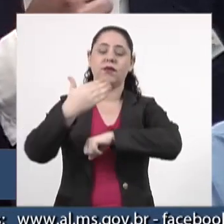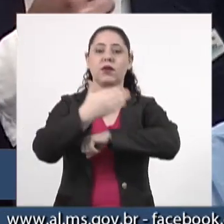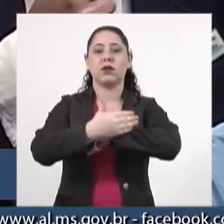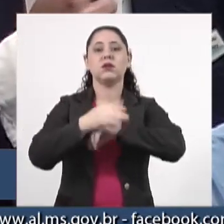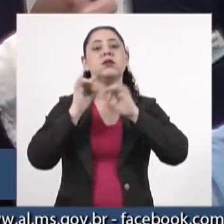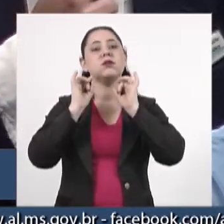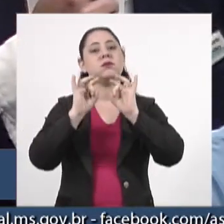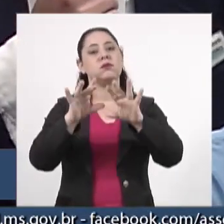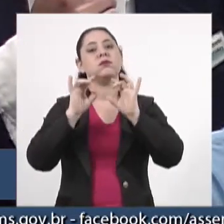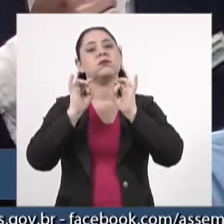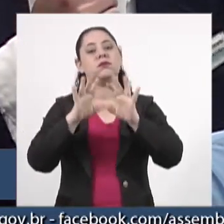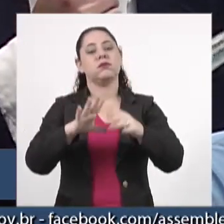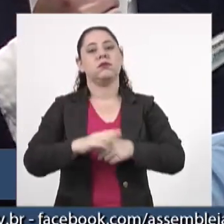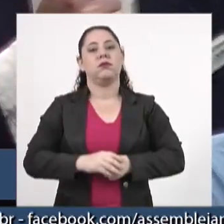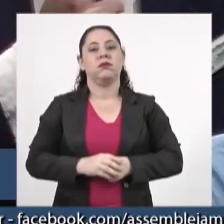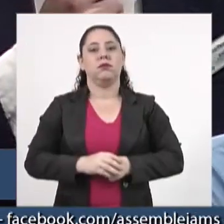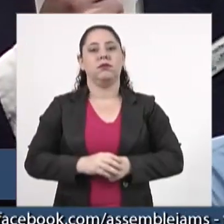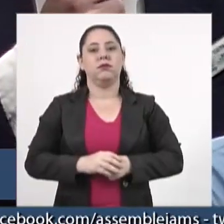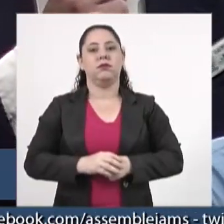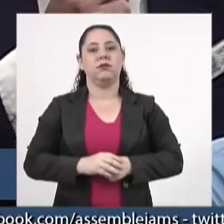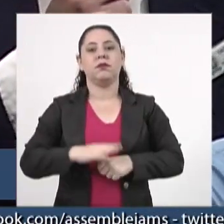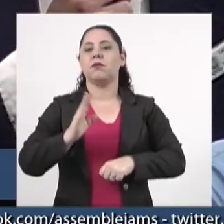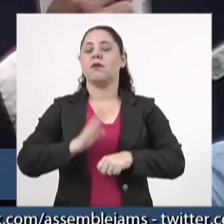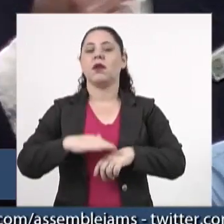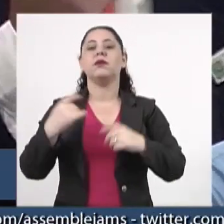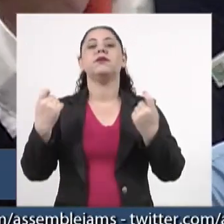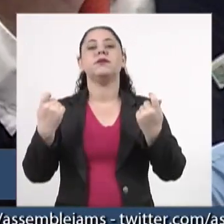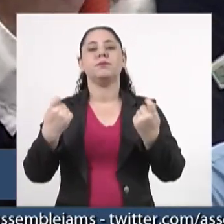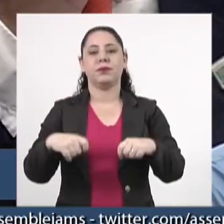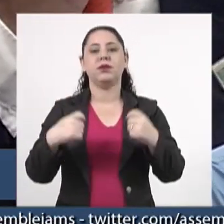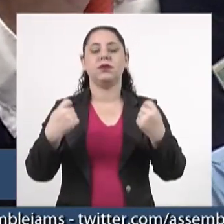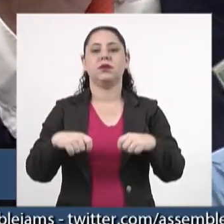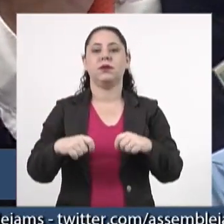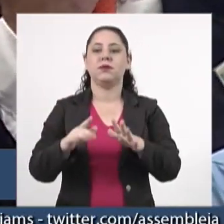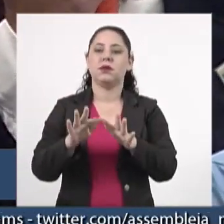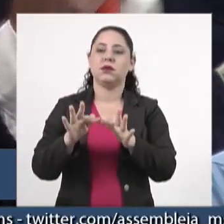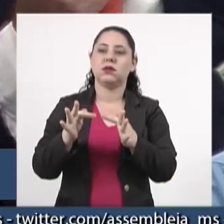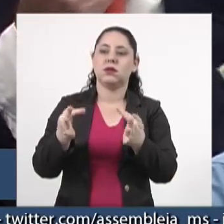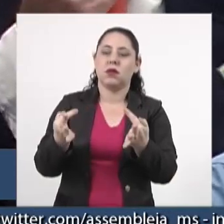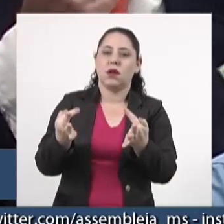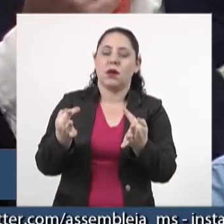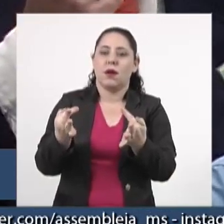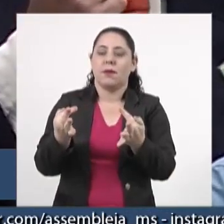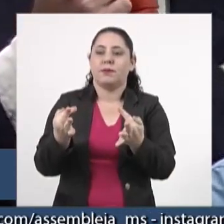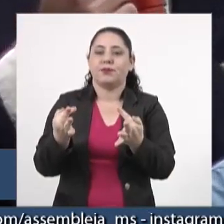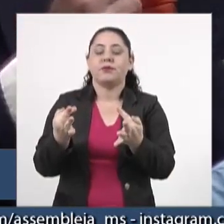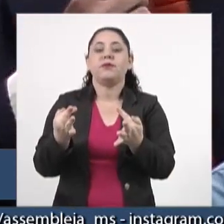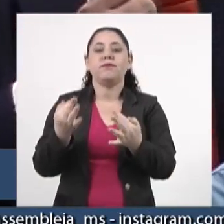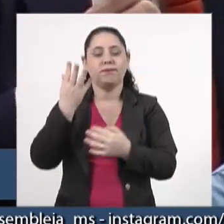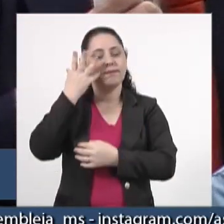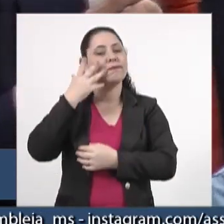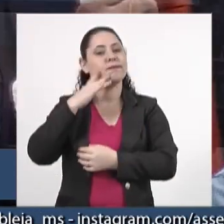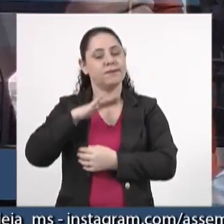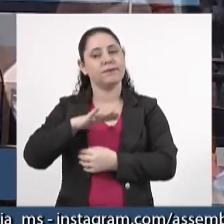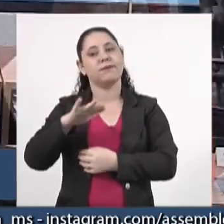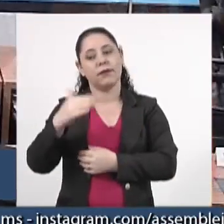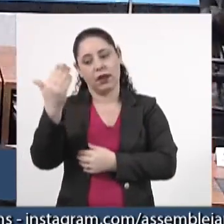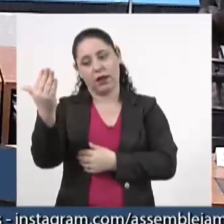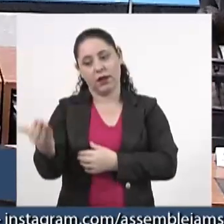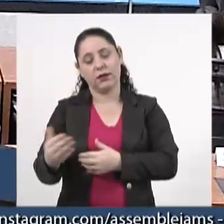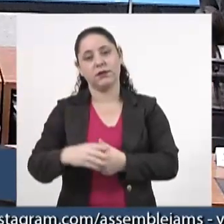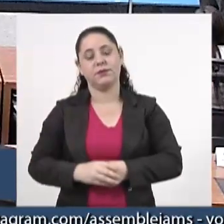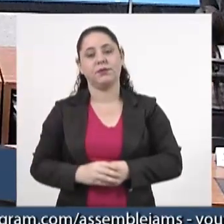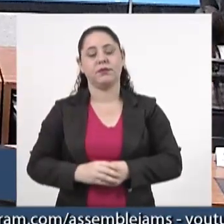muito especial, daqueles que mais precisam, daqueles que são vulneráveis, que são as nossas crianças. Então, eu quero aqui parabenizar